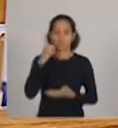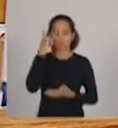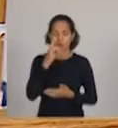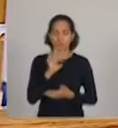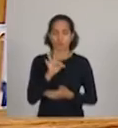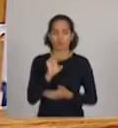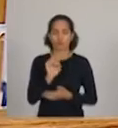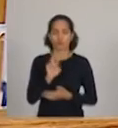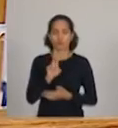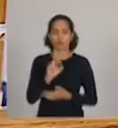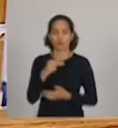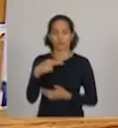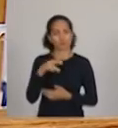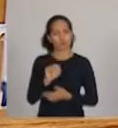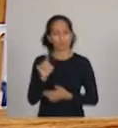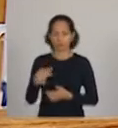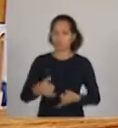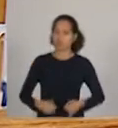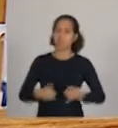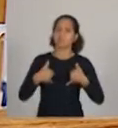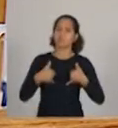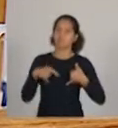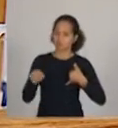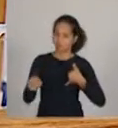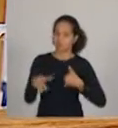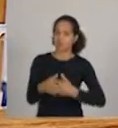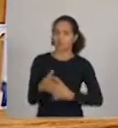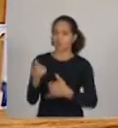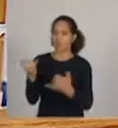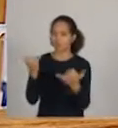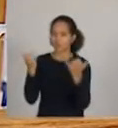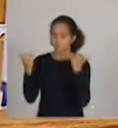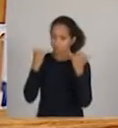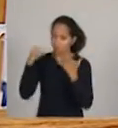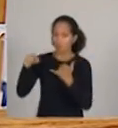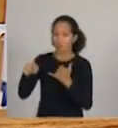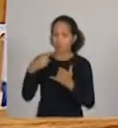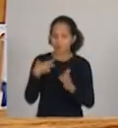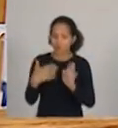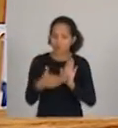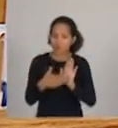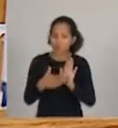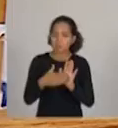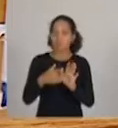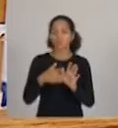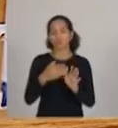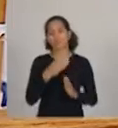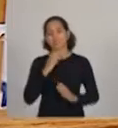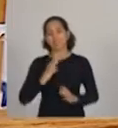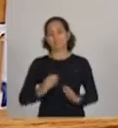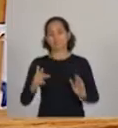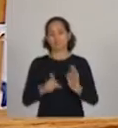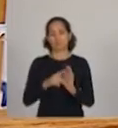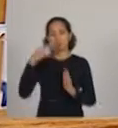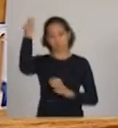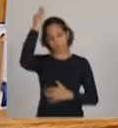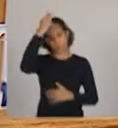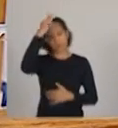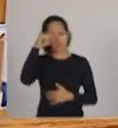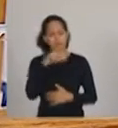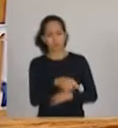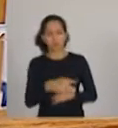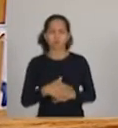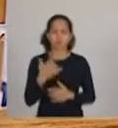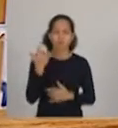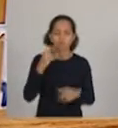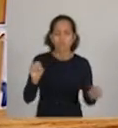Torino, foi uma grande satisfação ser informado que o senhor me indicou para ser cidadão espírito-santense. E com isso, a gente quebrar